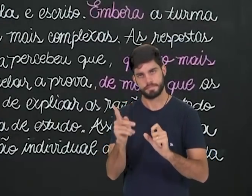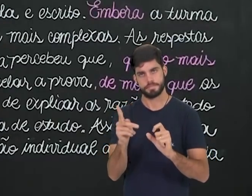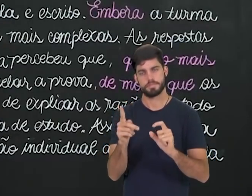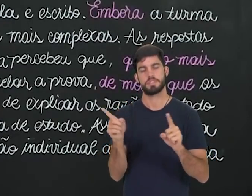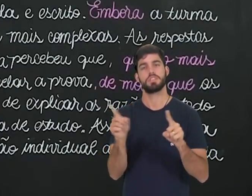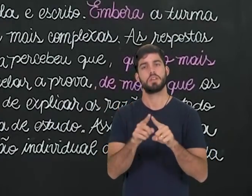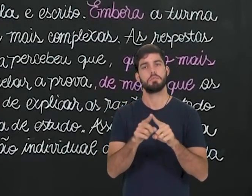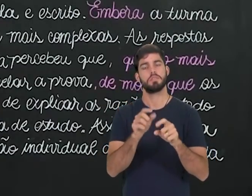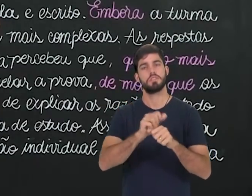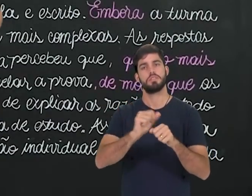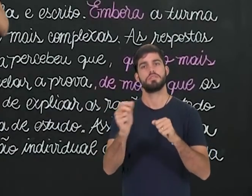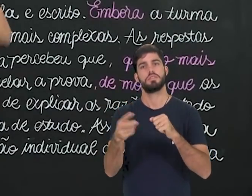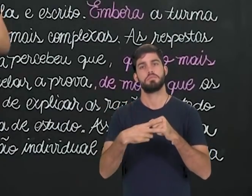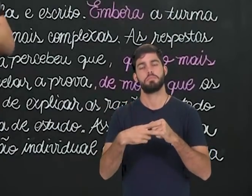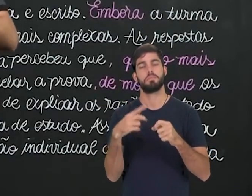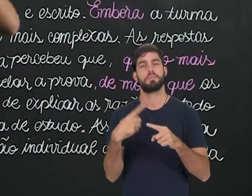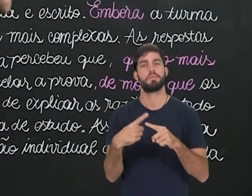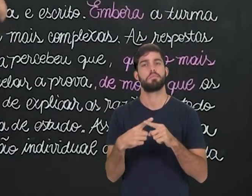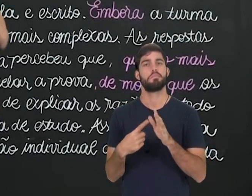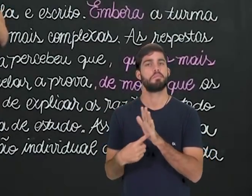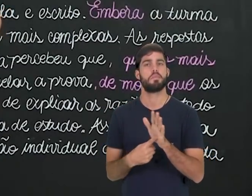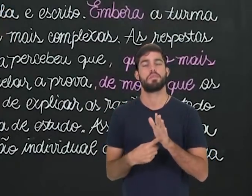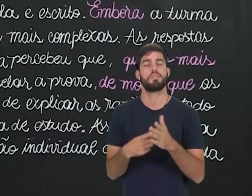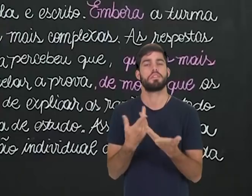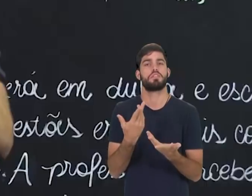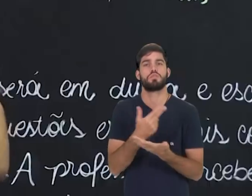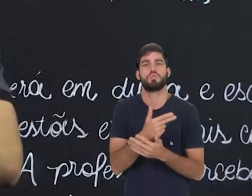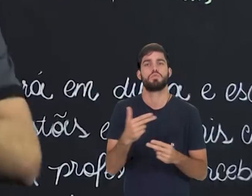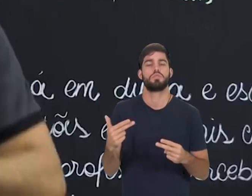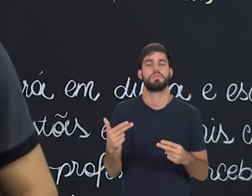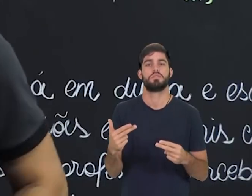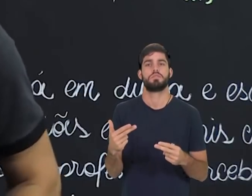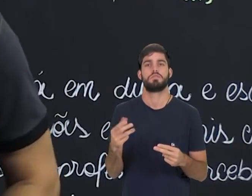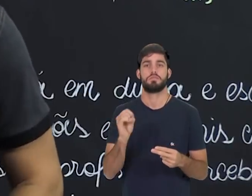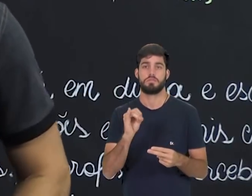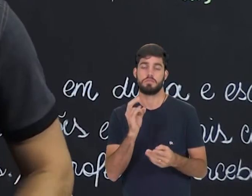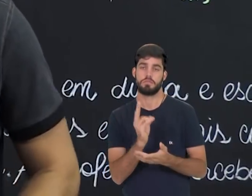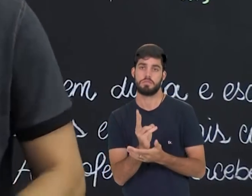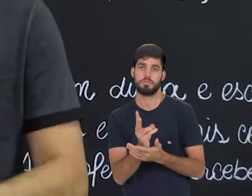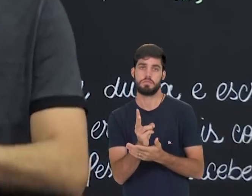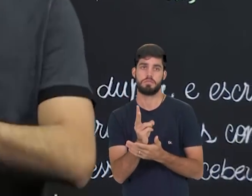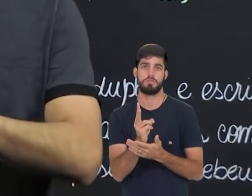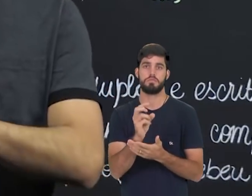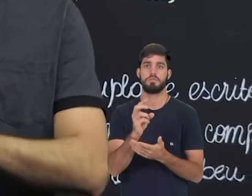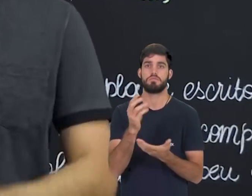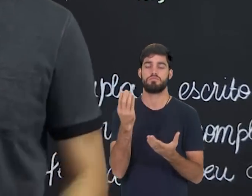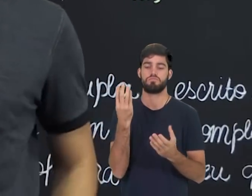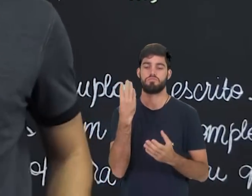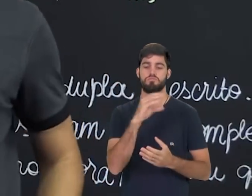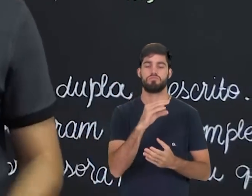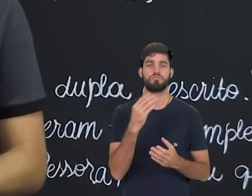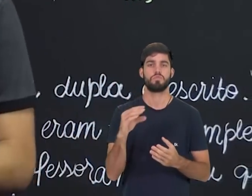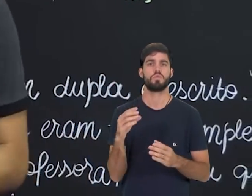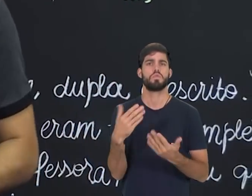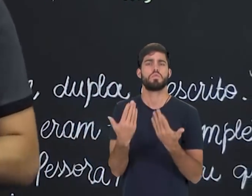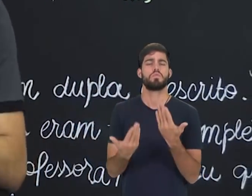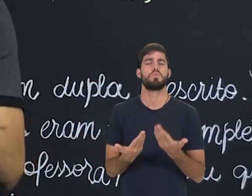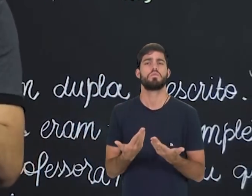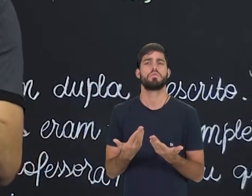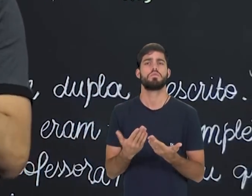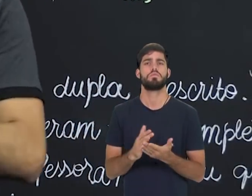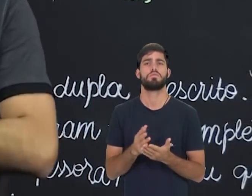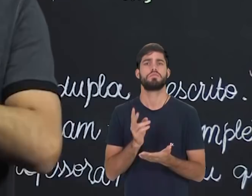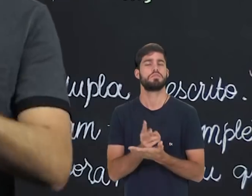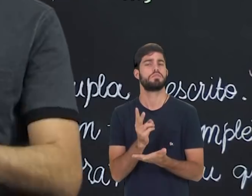Nós sabemos que ela é adverbial, porque ela indica uma circunstância. Então, quando você for classificar uma oração subordinada adverbial, perceba que essas duas primeiras categorias